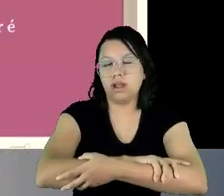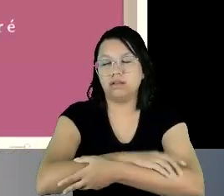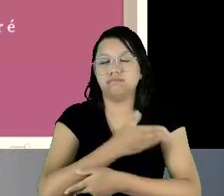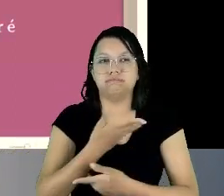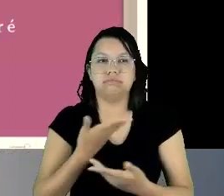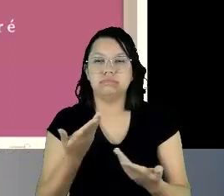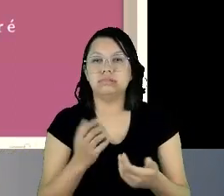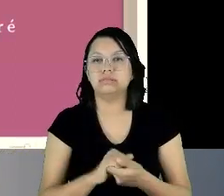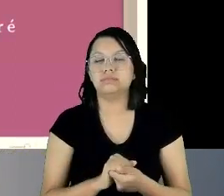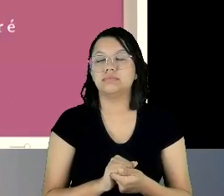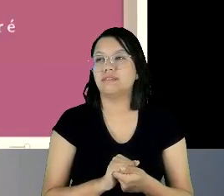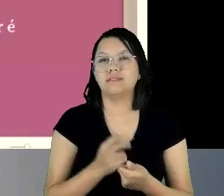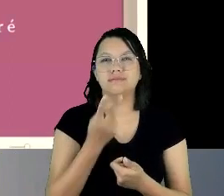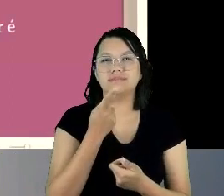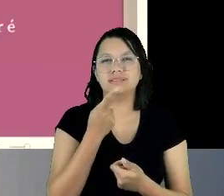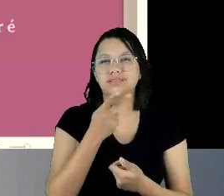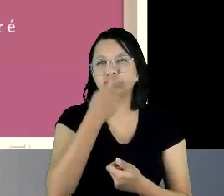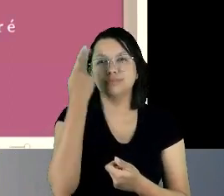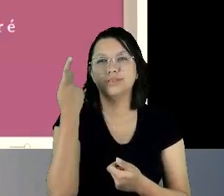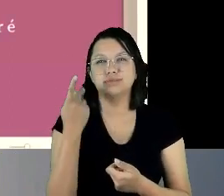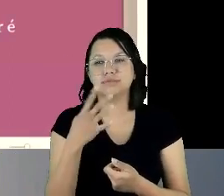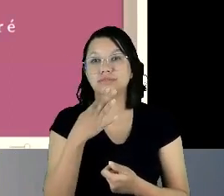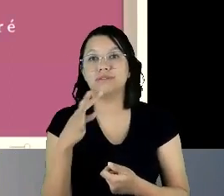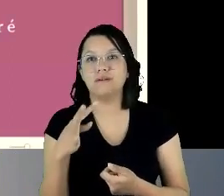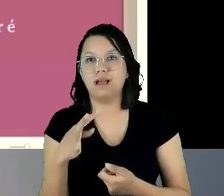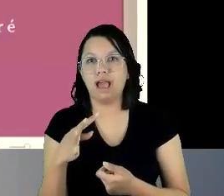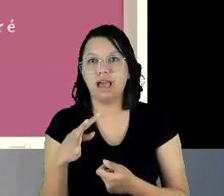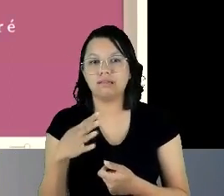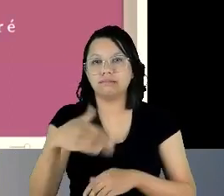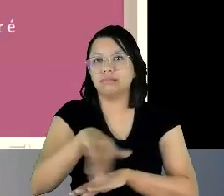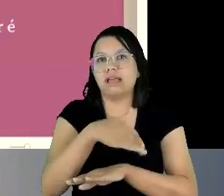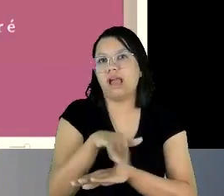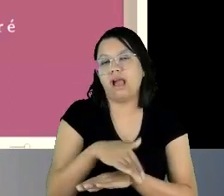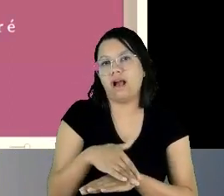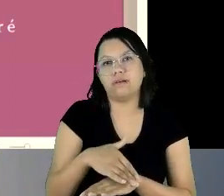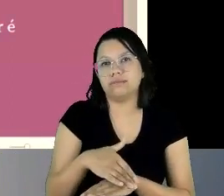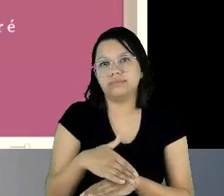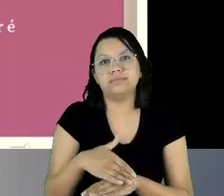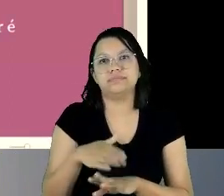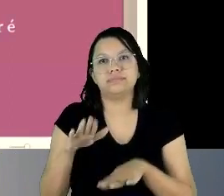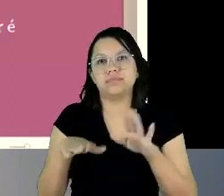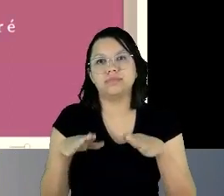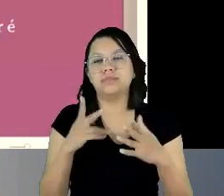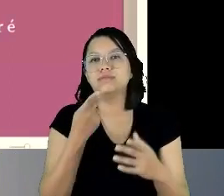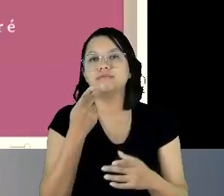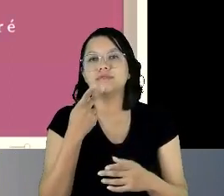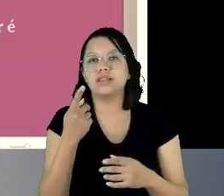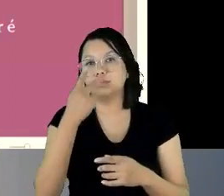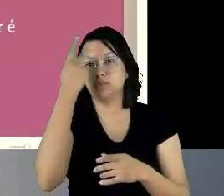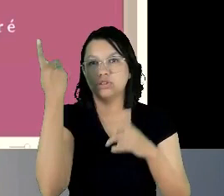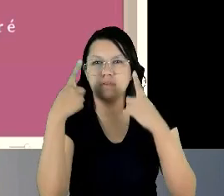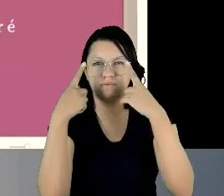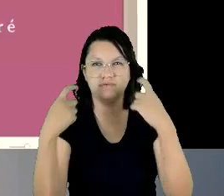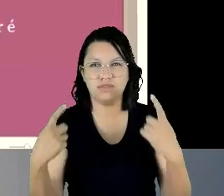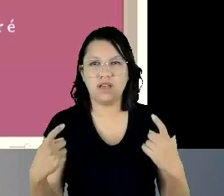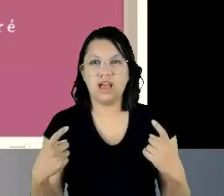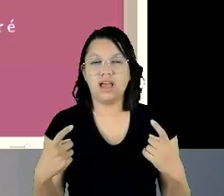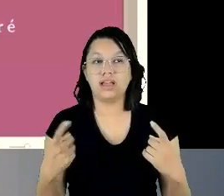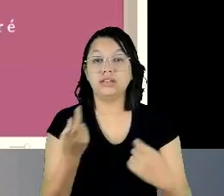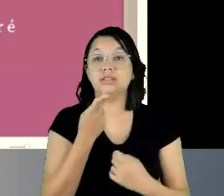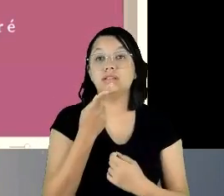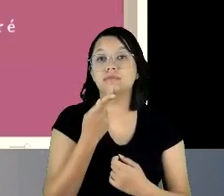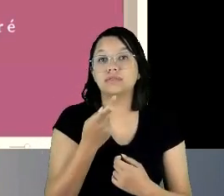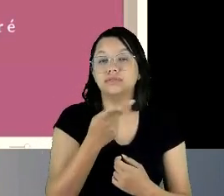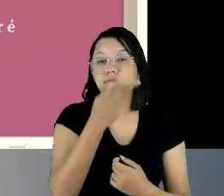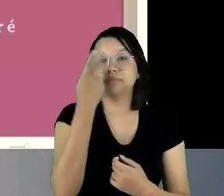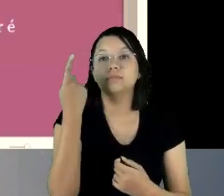Então, não estamos falando de pessoas desconhecidas na rua. Muitas vezes, quando a gente fala de um agressor, a gente está falando de